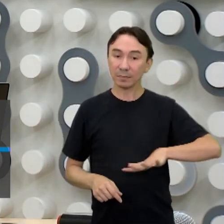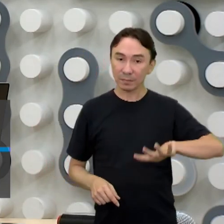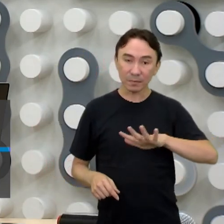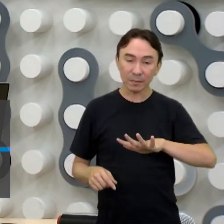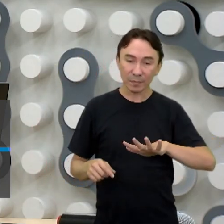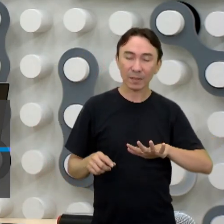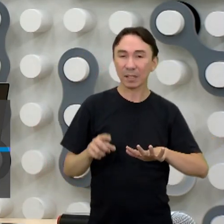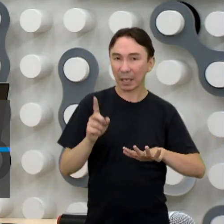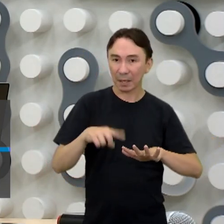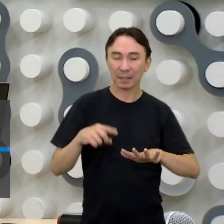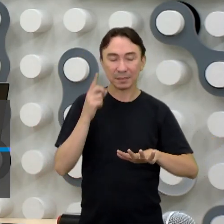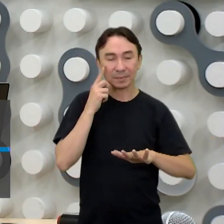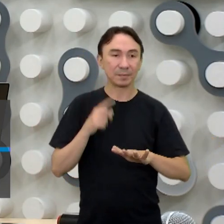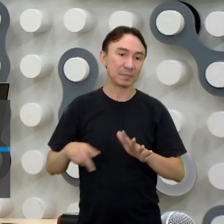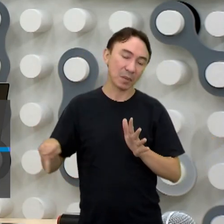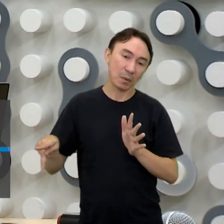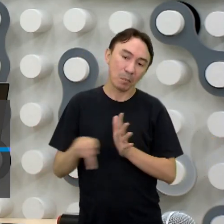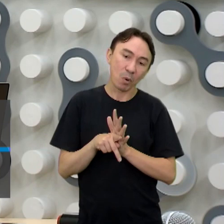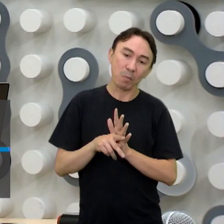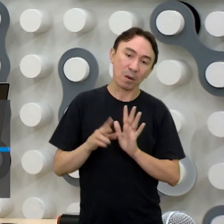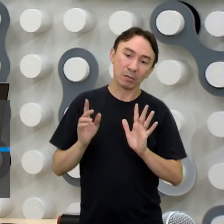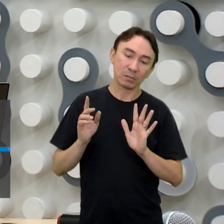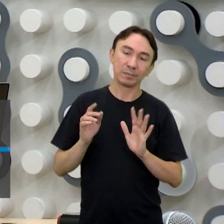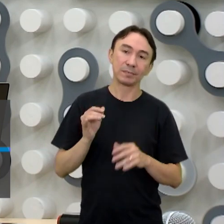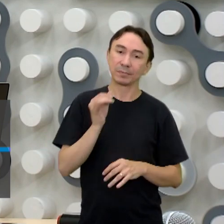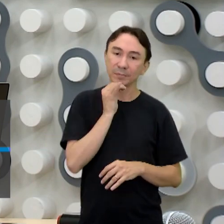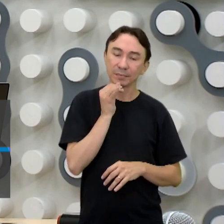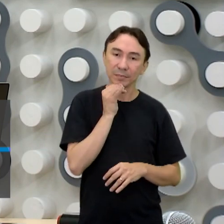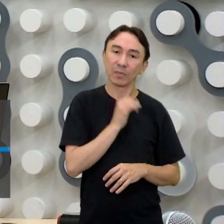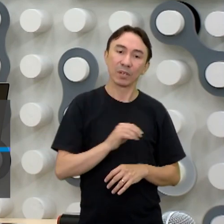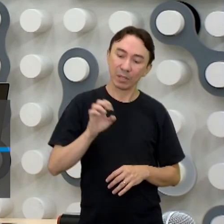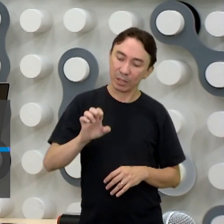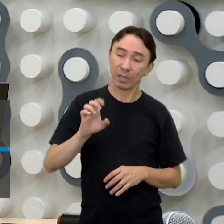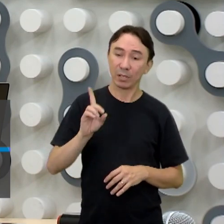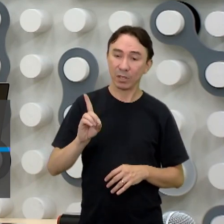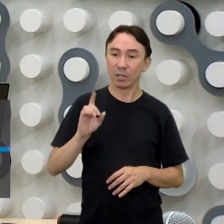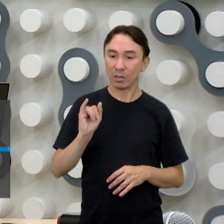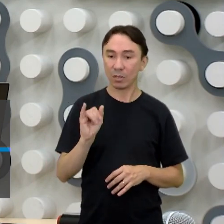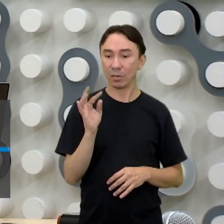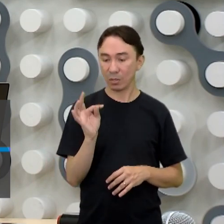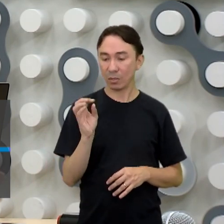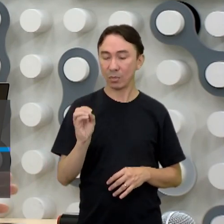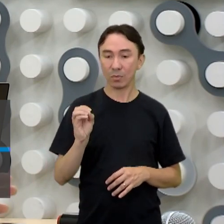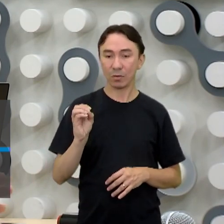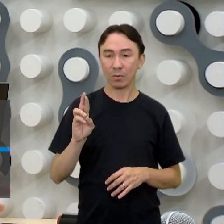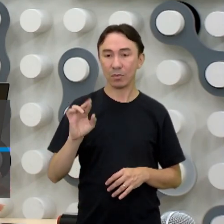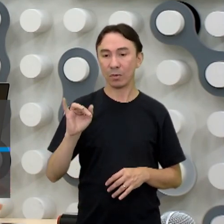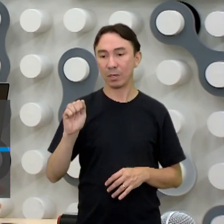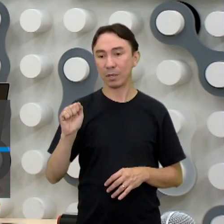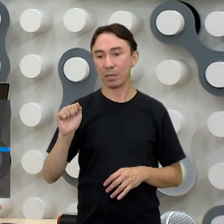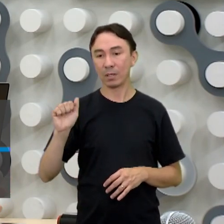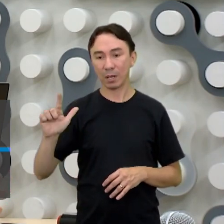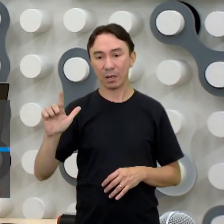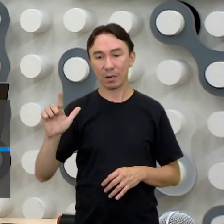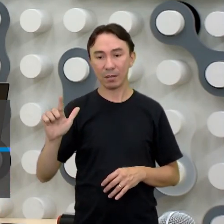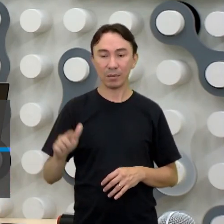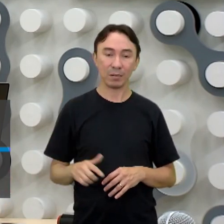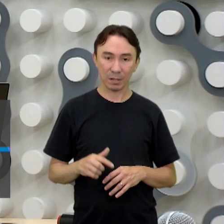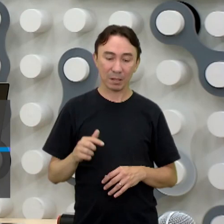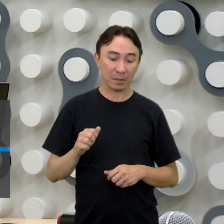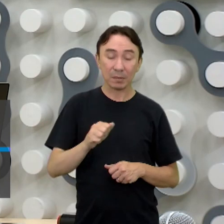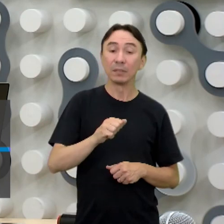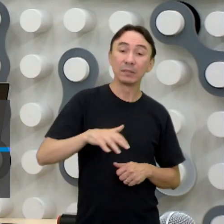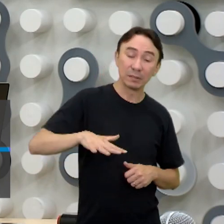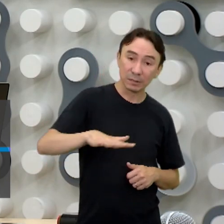Um jornal que é mais voltado para as pessoas, vou dizer assim, mais pobres, com menos estudo. Ou seja,